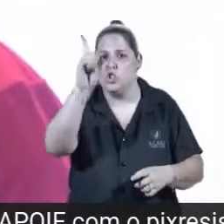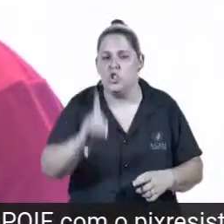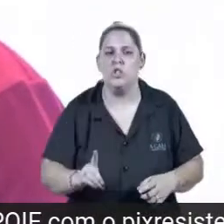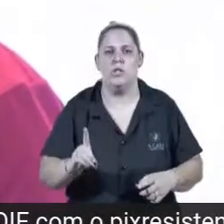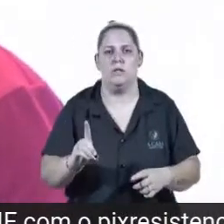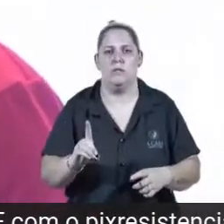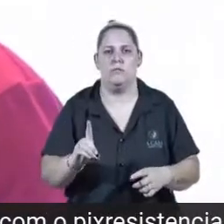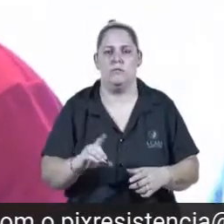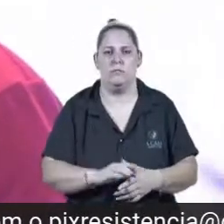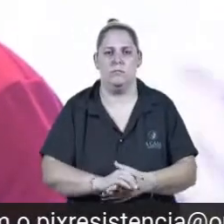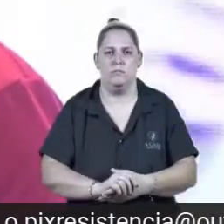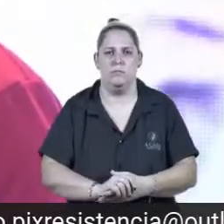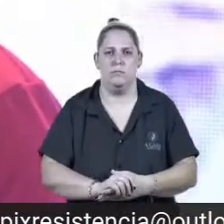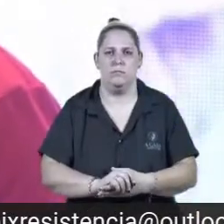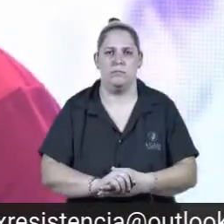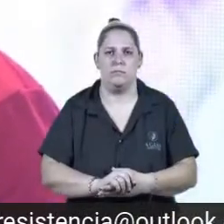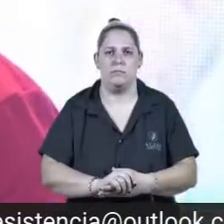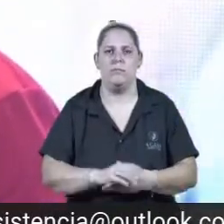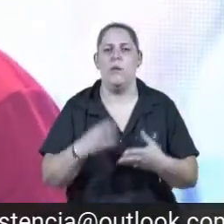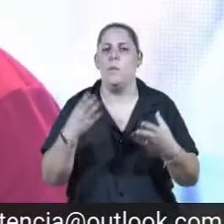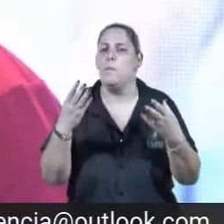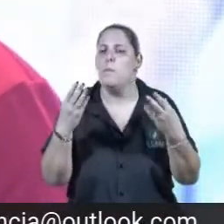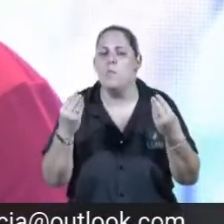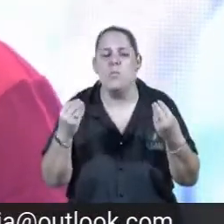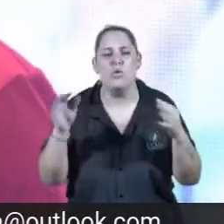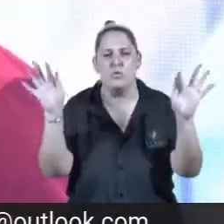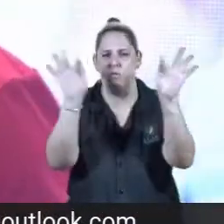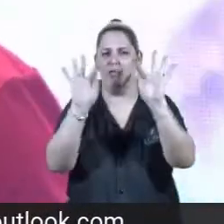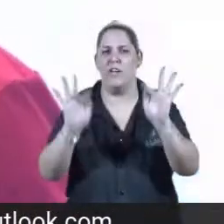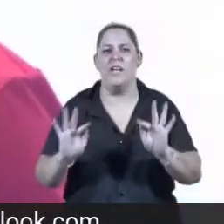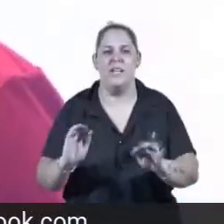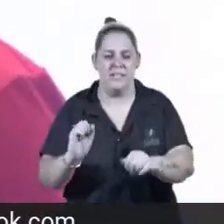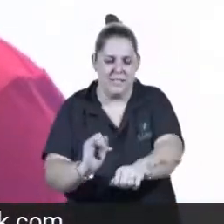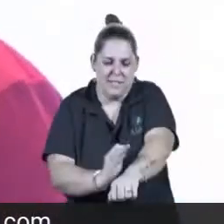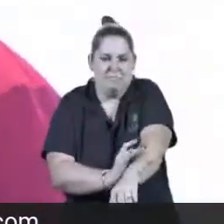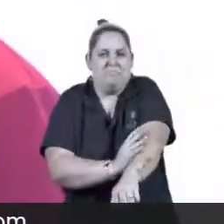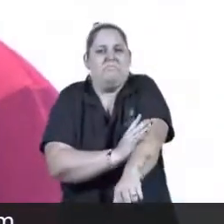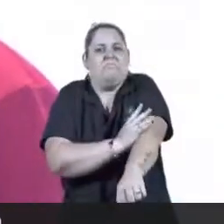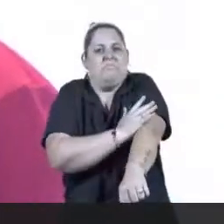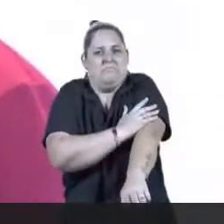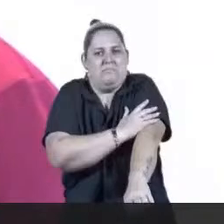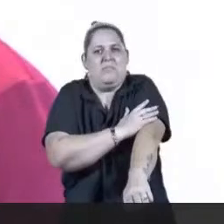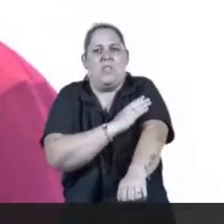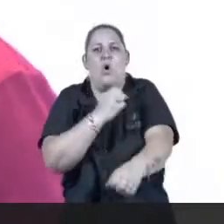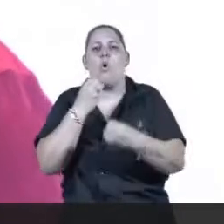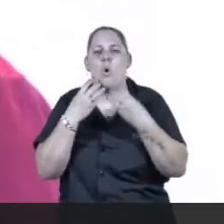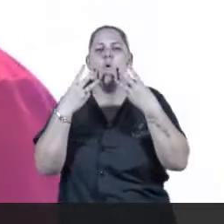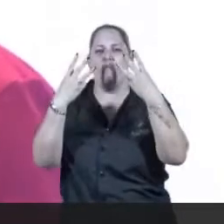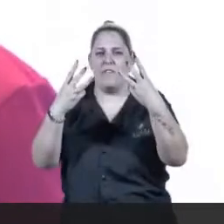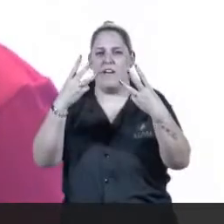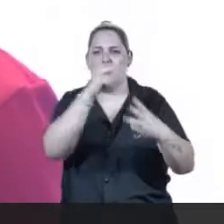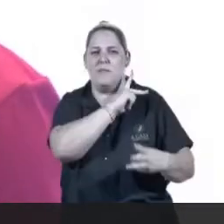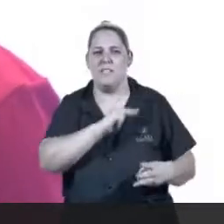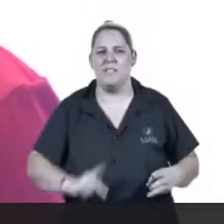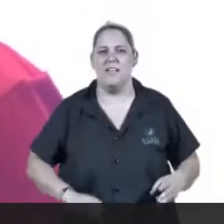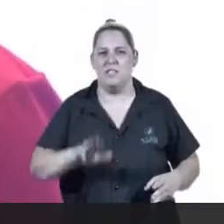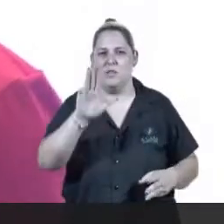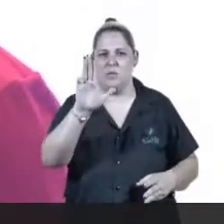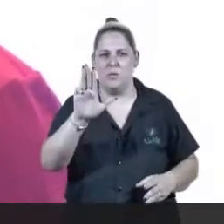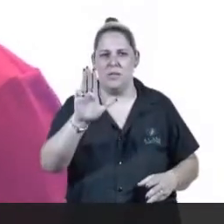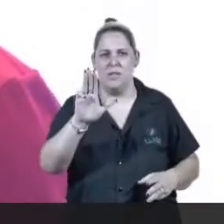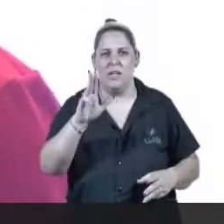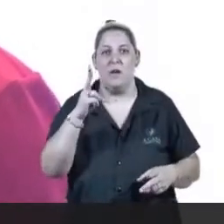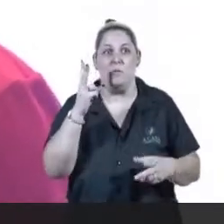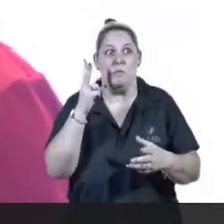República Federativa do Brasil. Eu estou muito feliz, emocionado, confesso, presidente Lula. Eu, quando eu vejo o senhor, eu sempre me